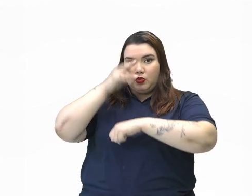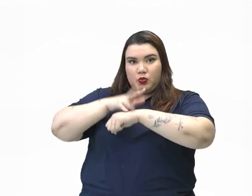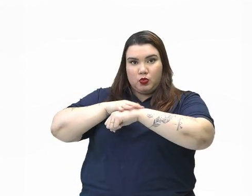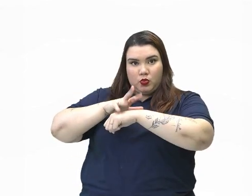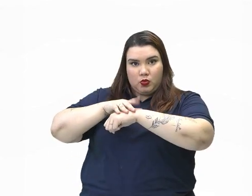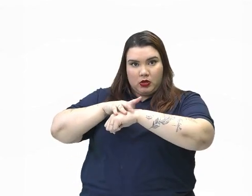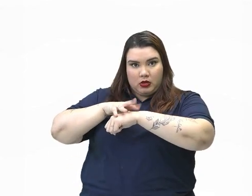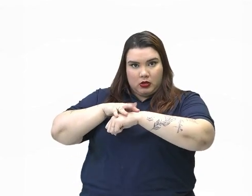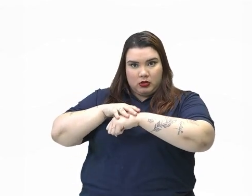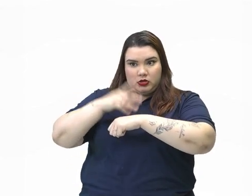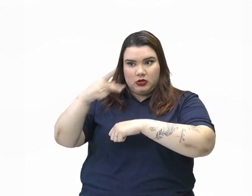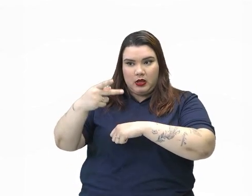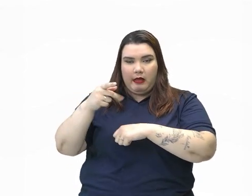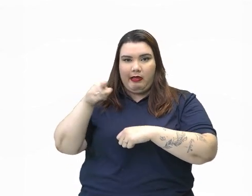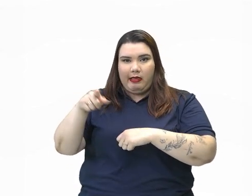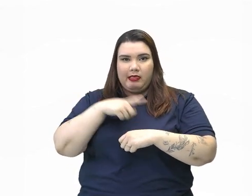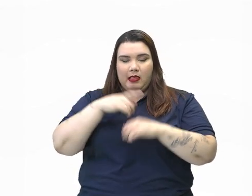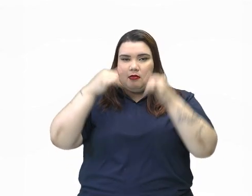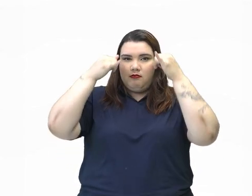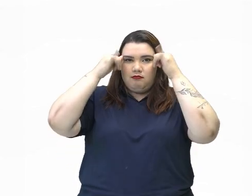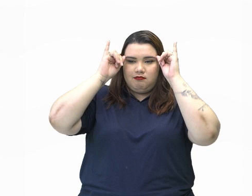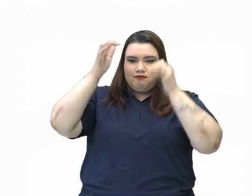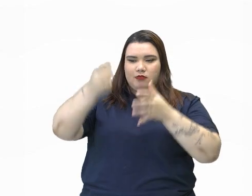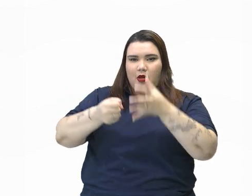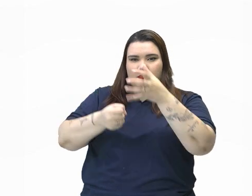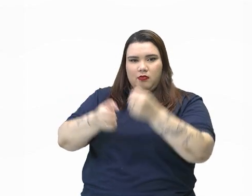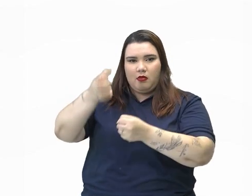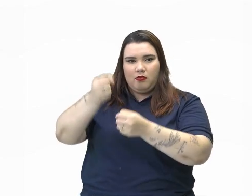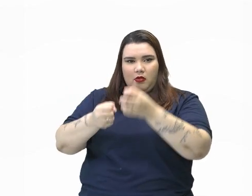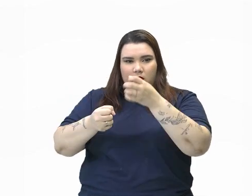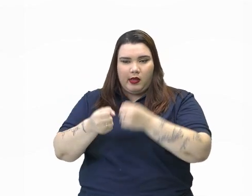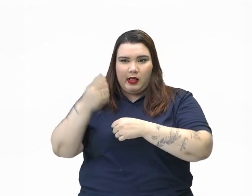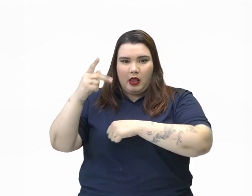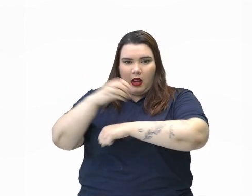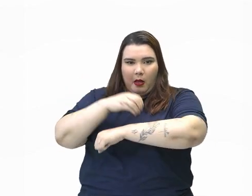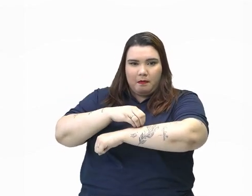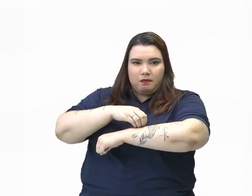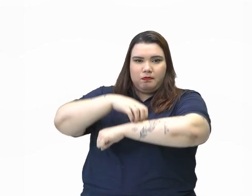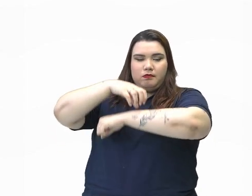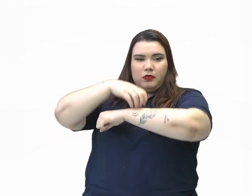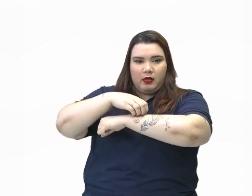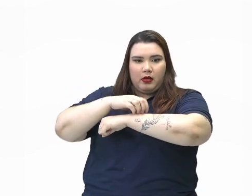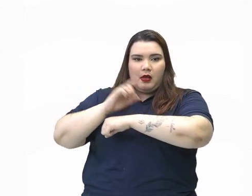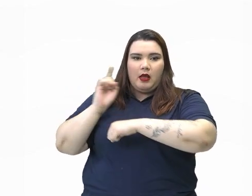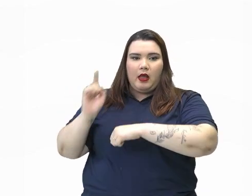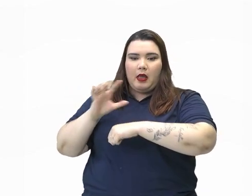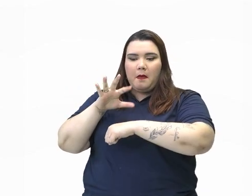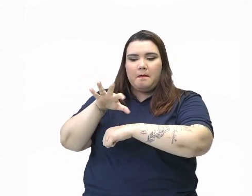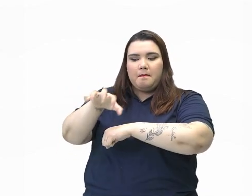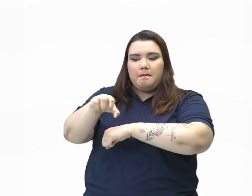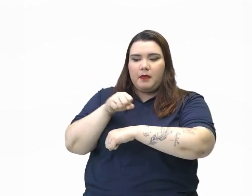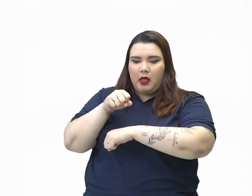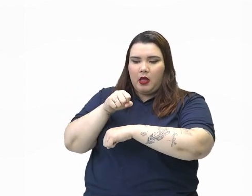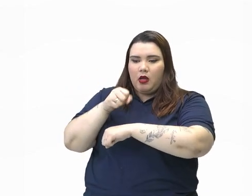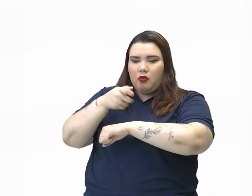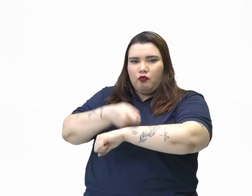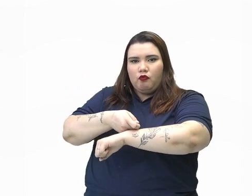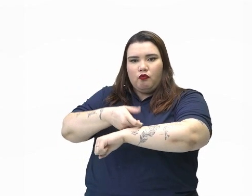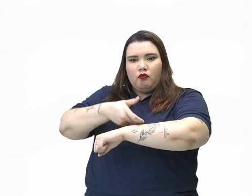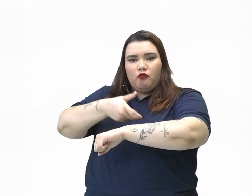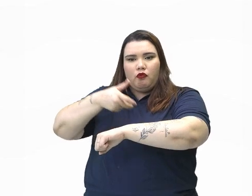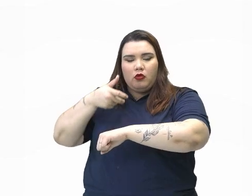doente, de uma ordenhadora chamada aí Sarah Nelmes, e inoculou na criança